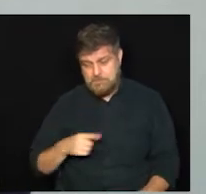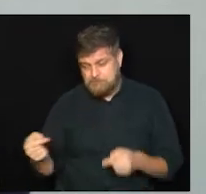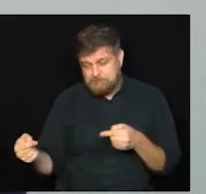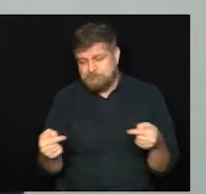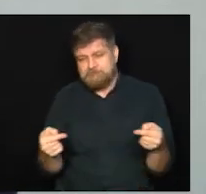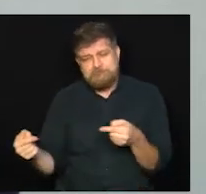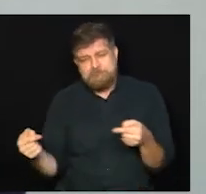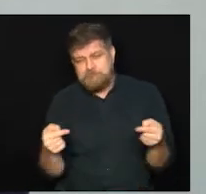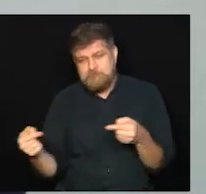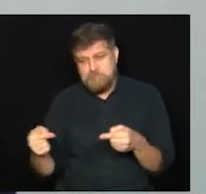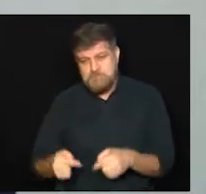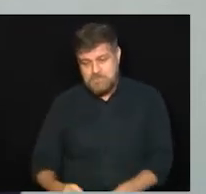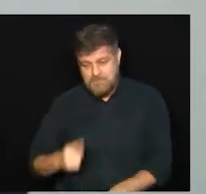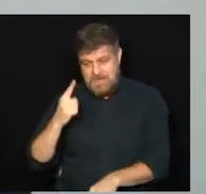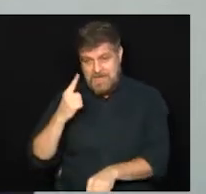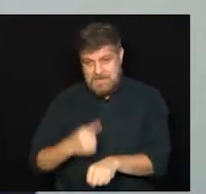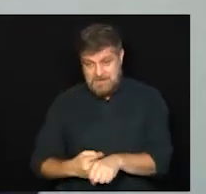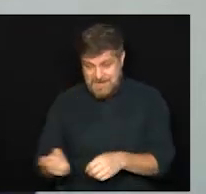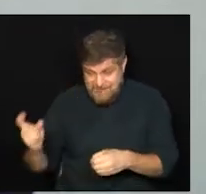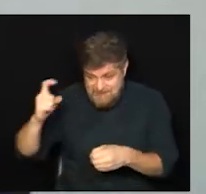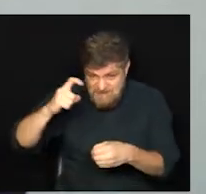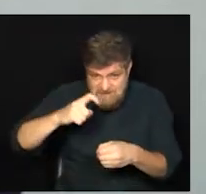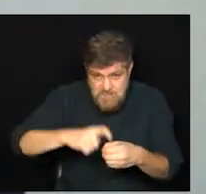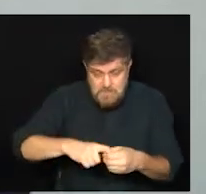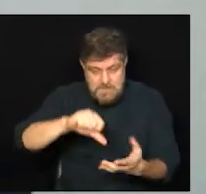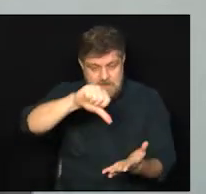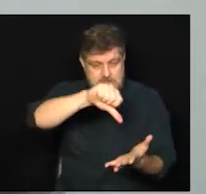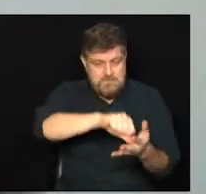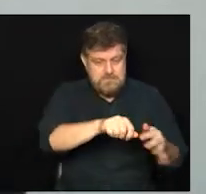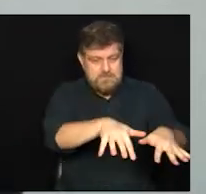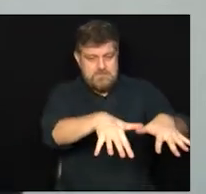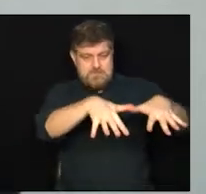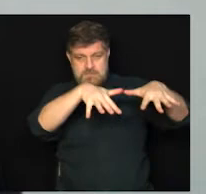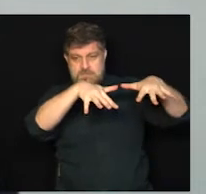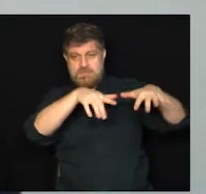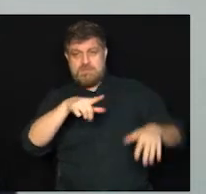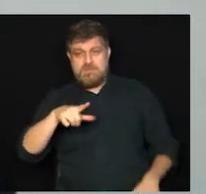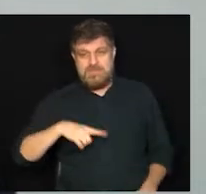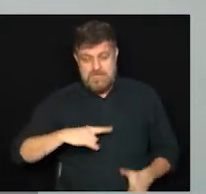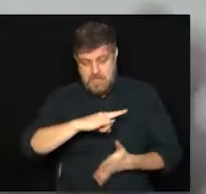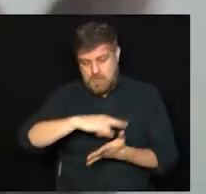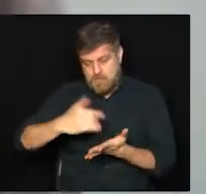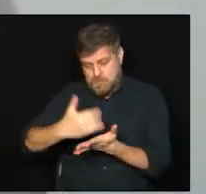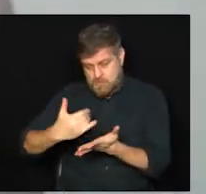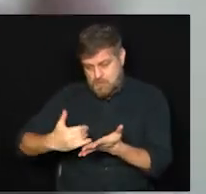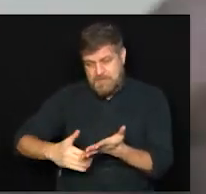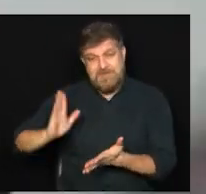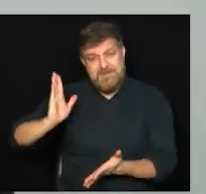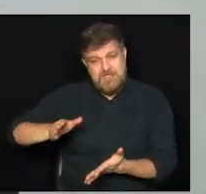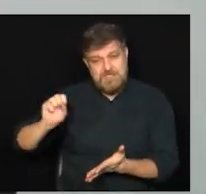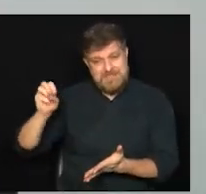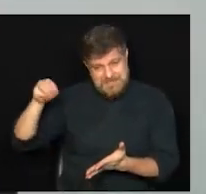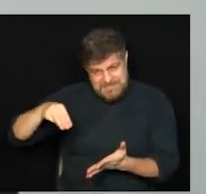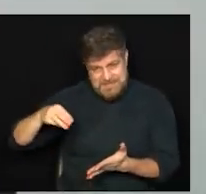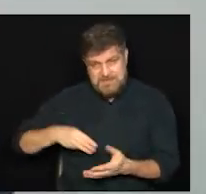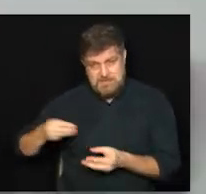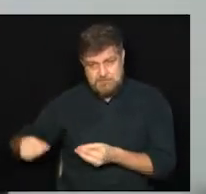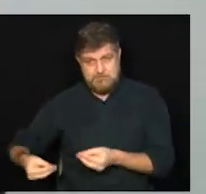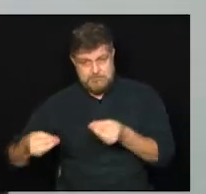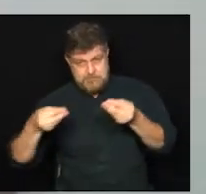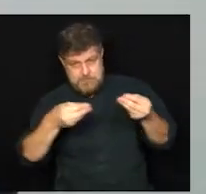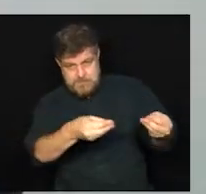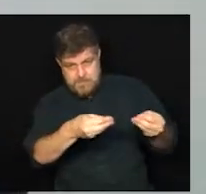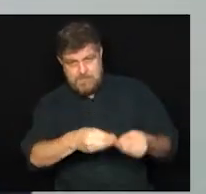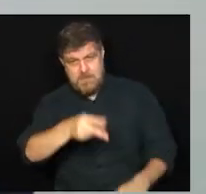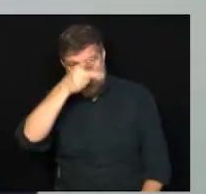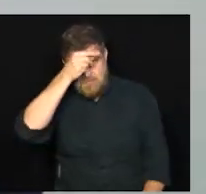quando os eventos quiserem voltar, é uma coisa que está no documento, sim. Então, o documento que o Vanderlei entregou, e a gente foi muito